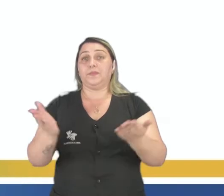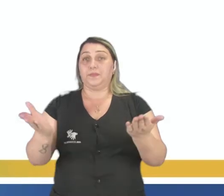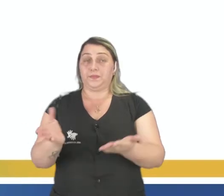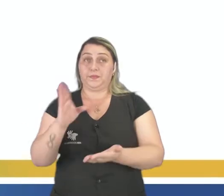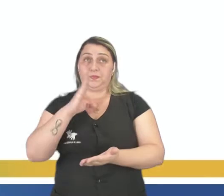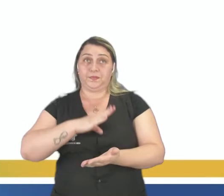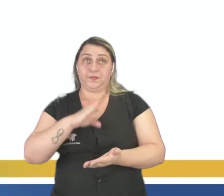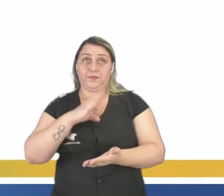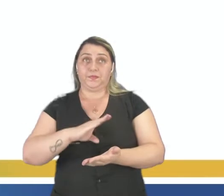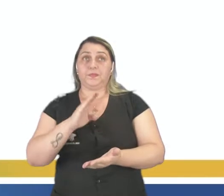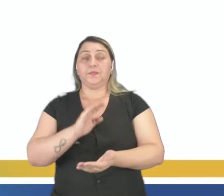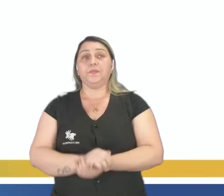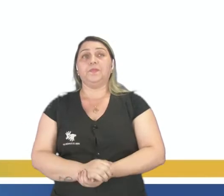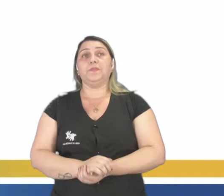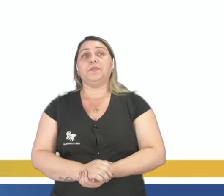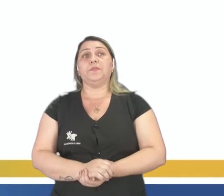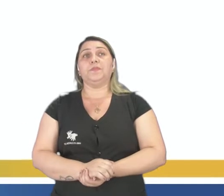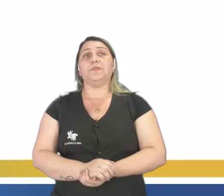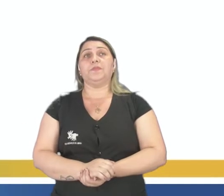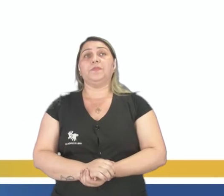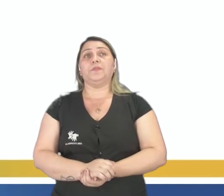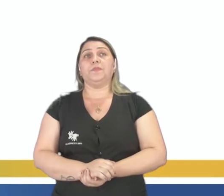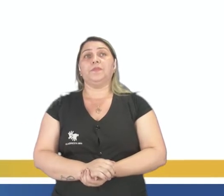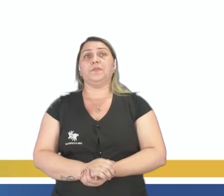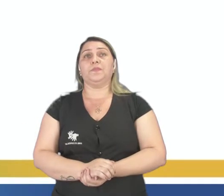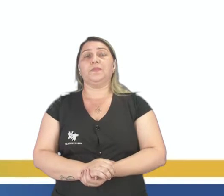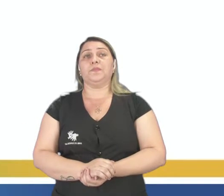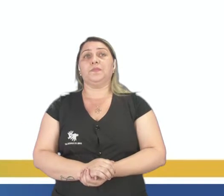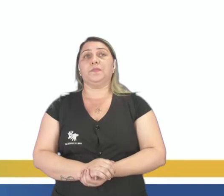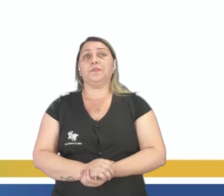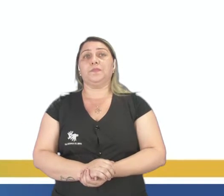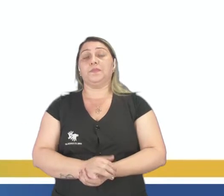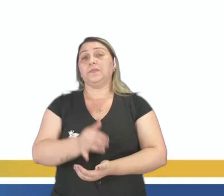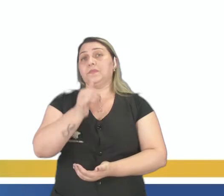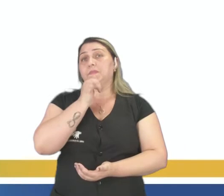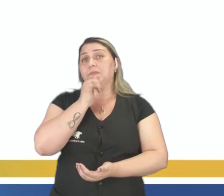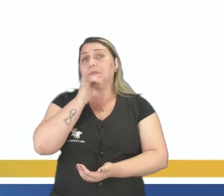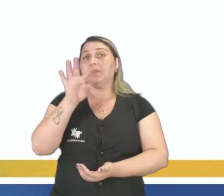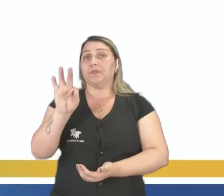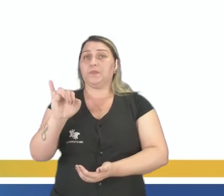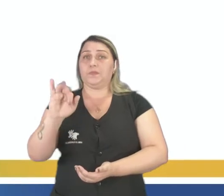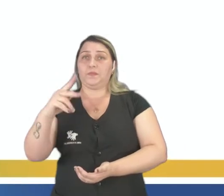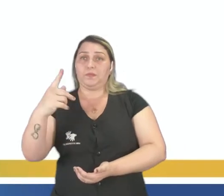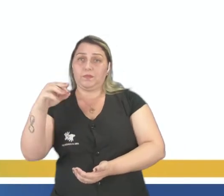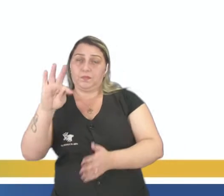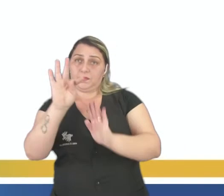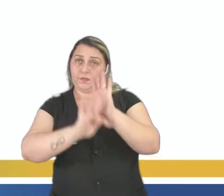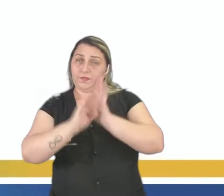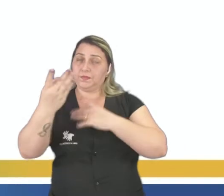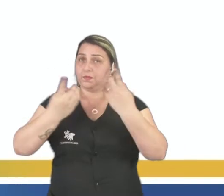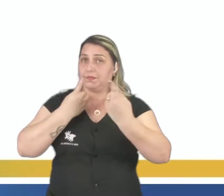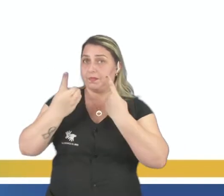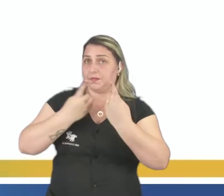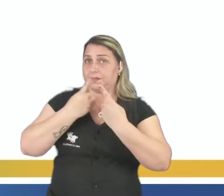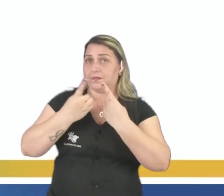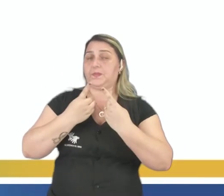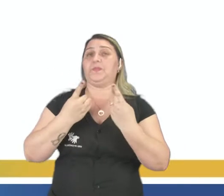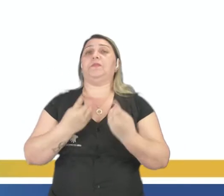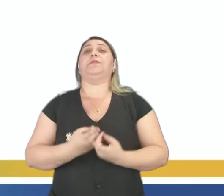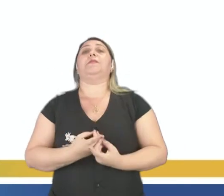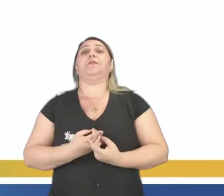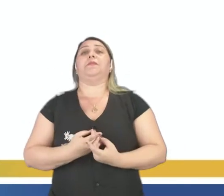aqui. Tipos e exemplos, tá, de textos de diálogo ou